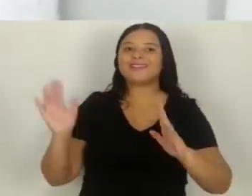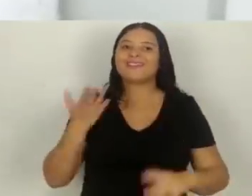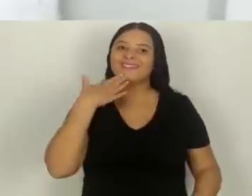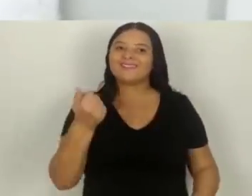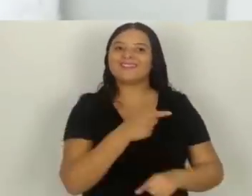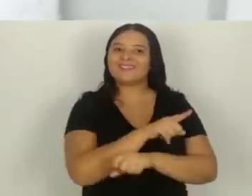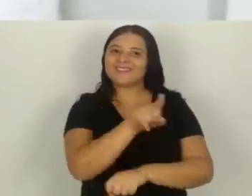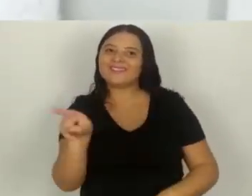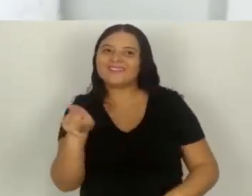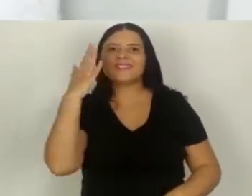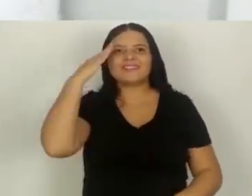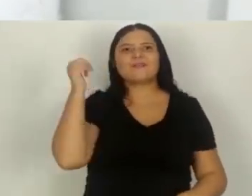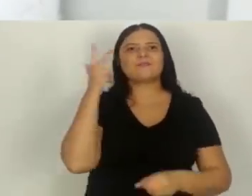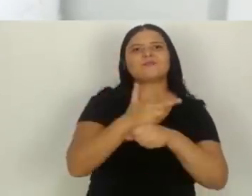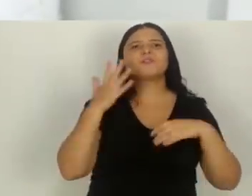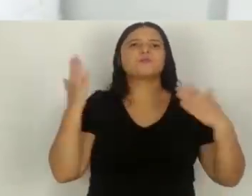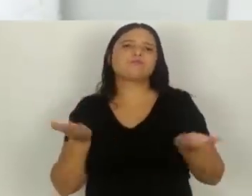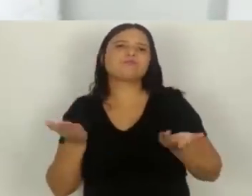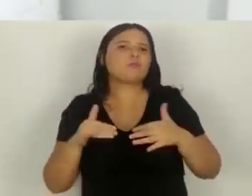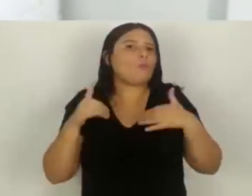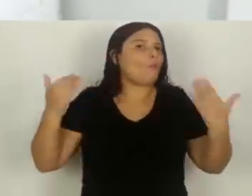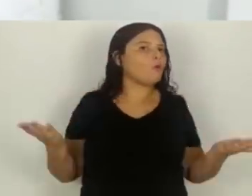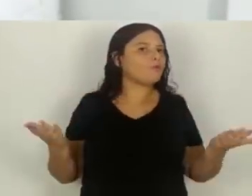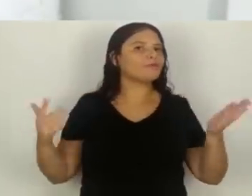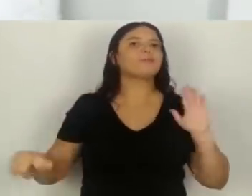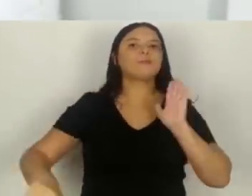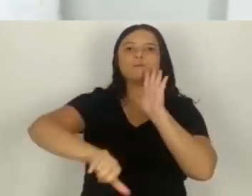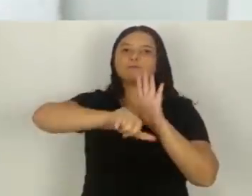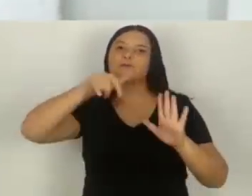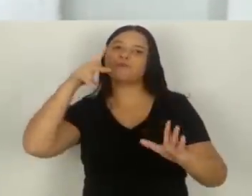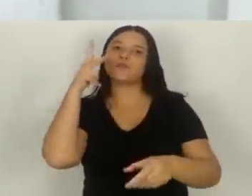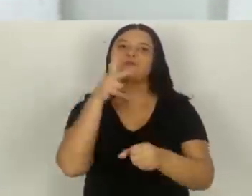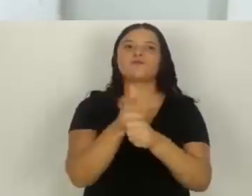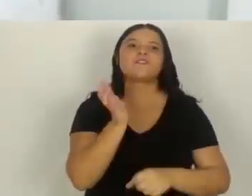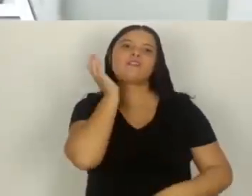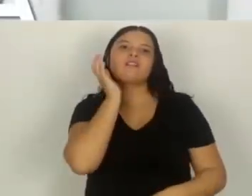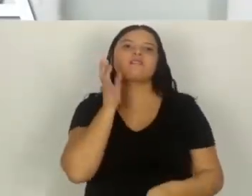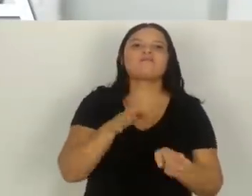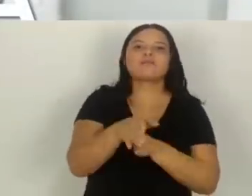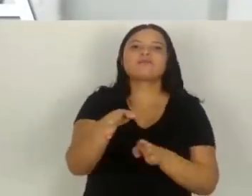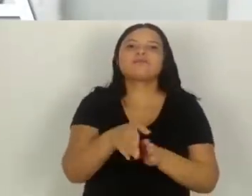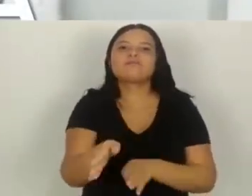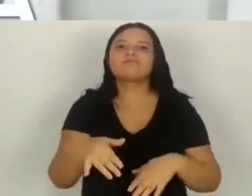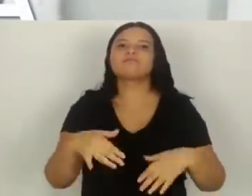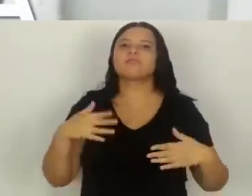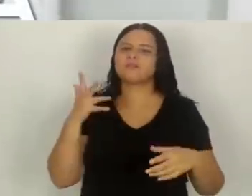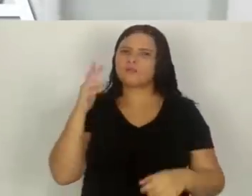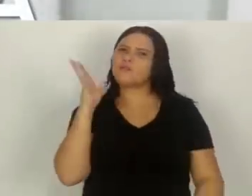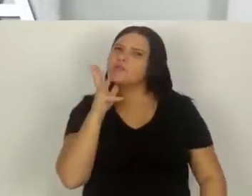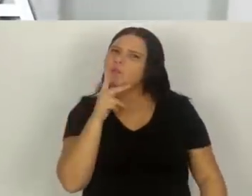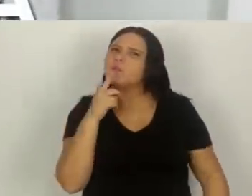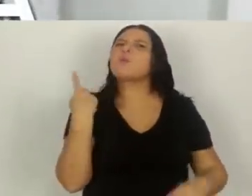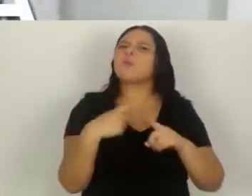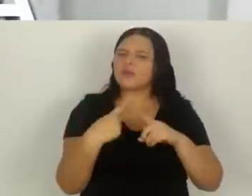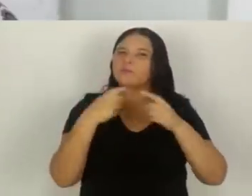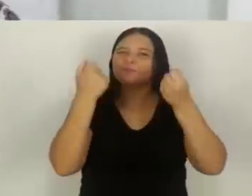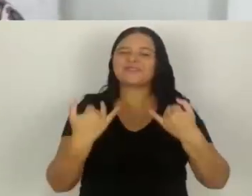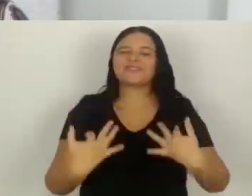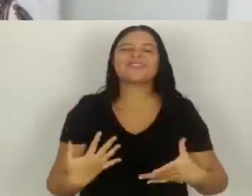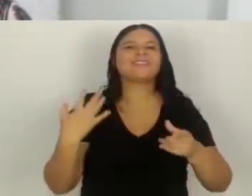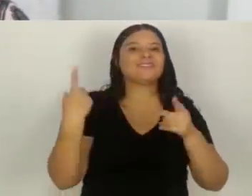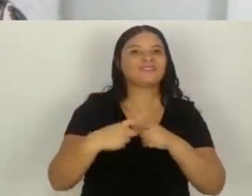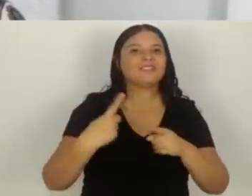Oi, tudo bem com vocês? Você sabe que vídeo é esse hoje? É o primeiro vídeo do Anaí Aconselha. E eu vou contar para vocês,